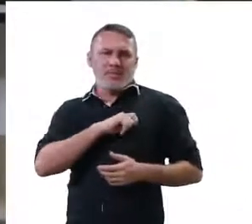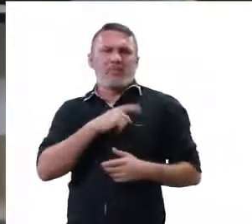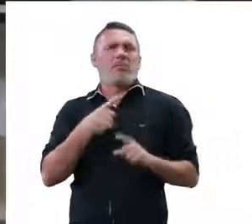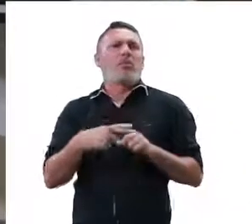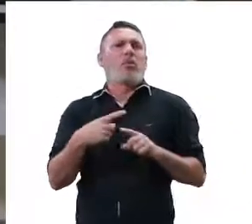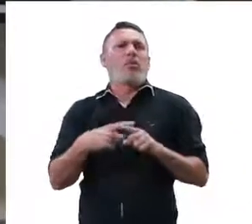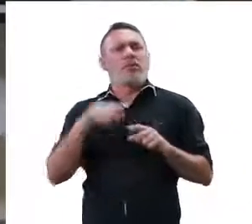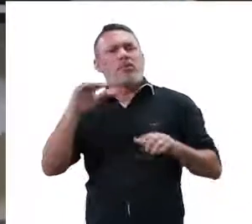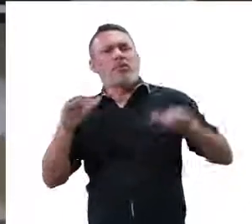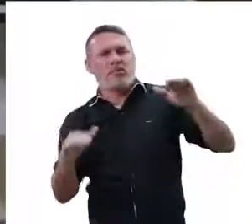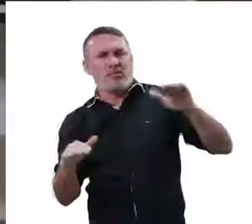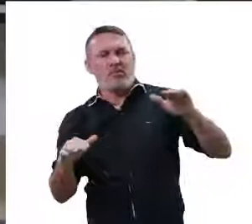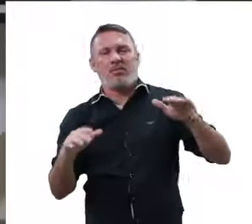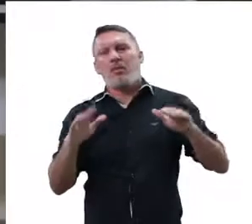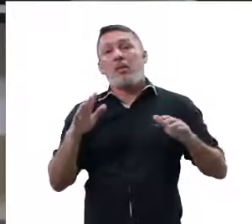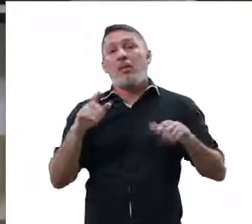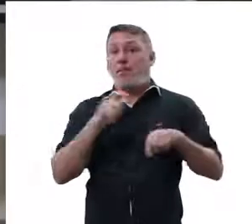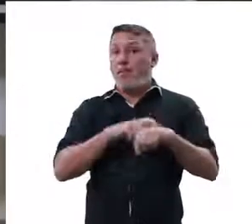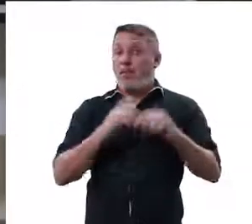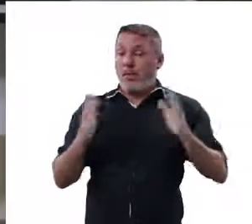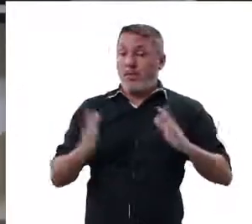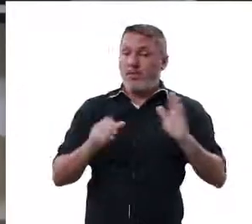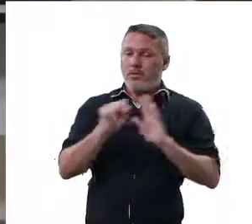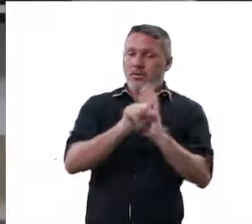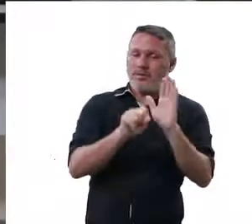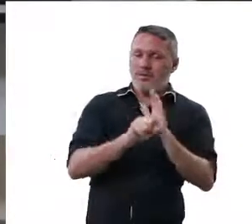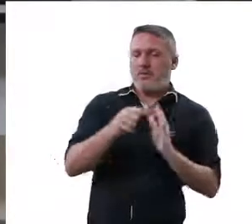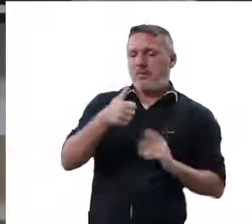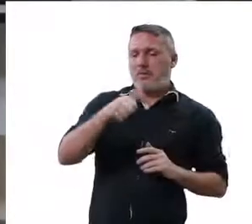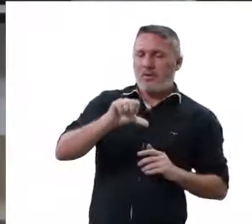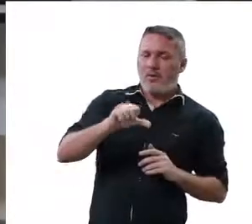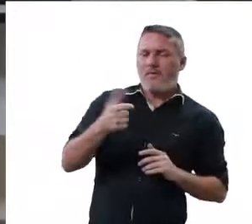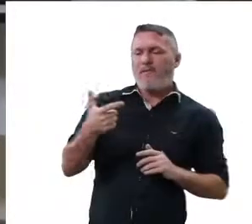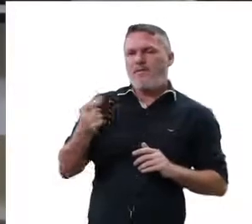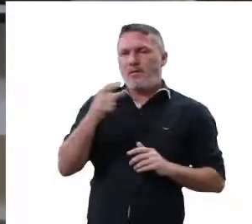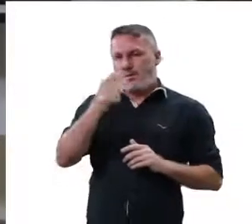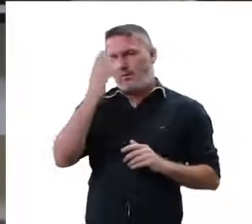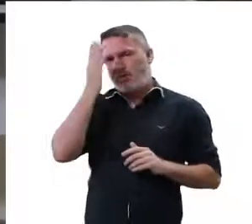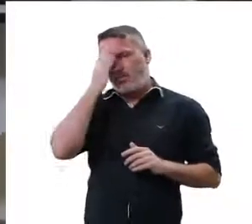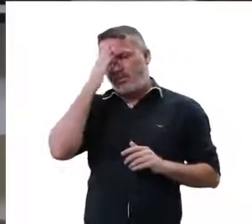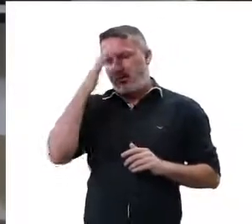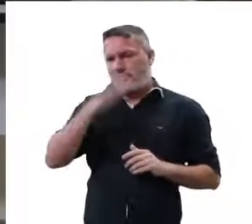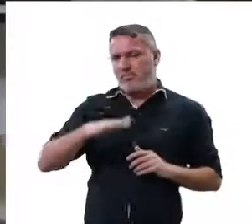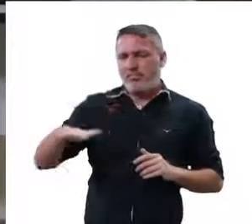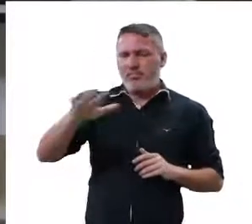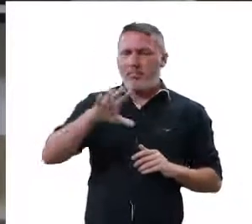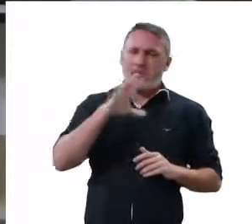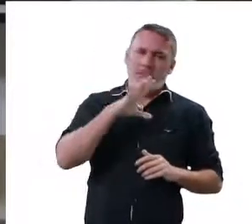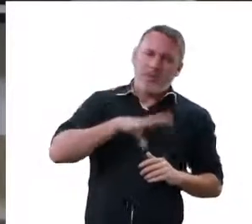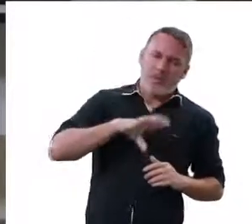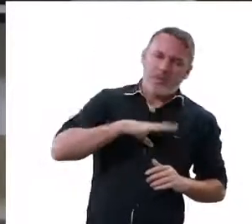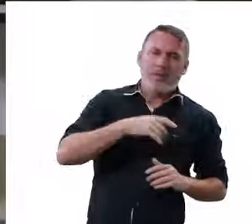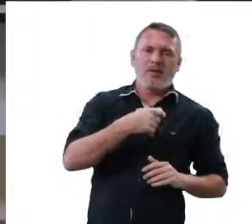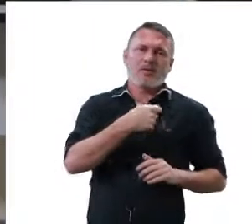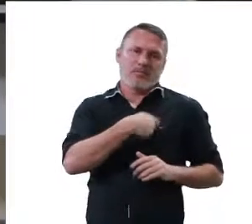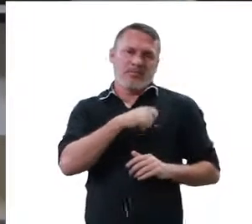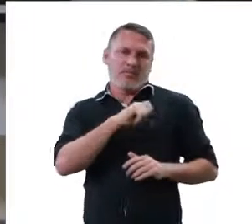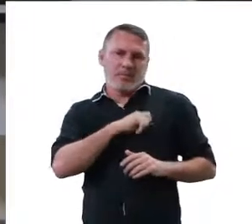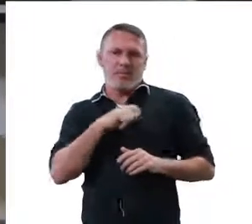que naquele momento, ali no final do século XIX e início do século XX, é sabido que esses dois países eram